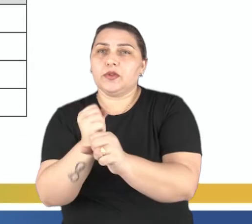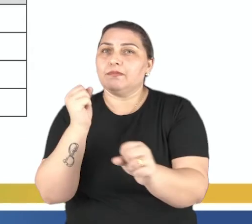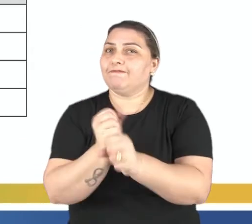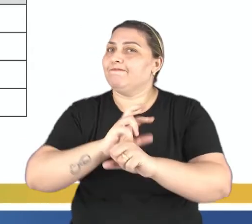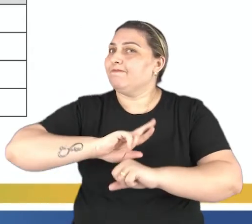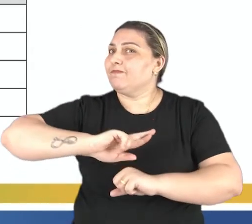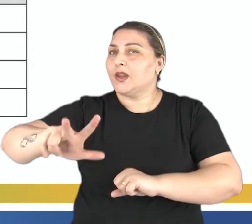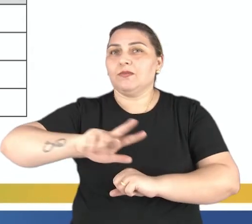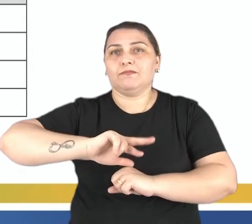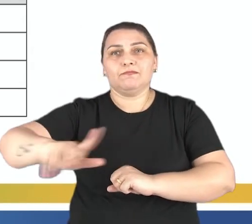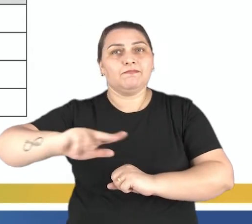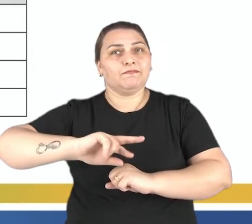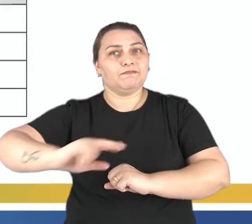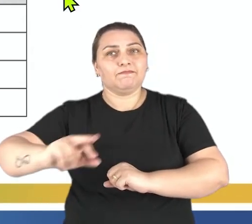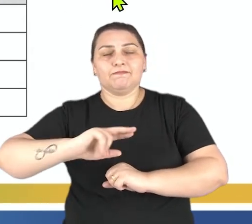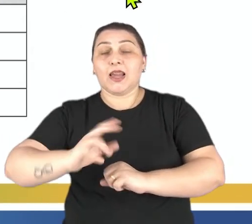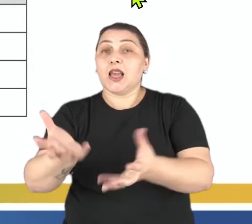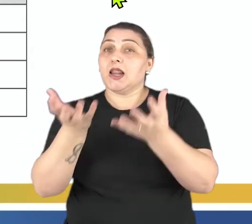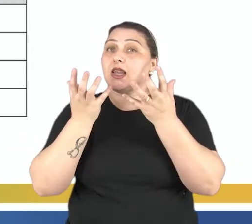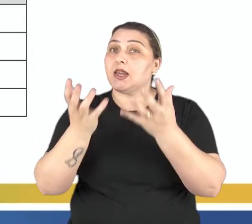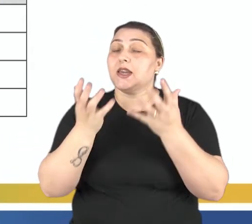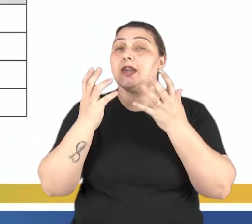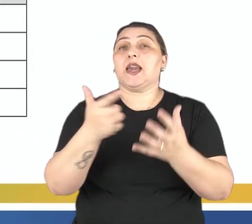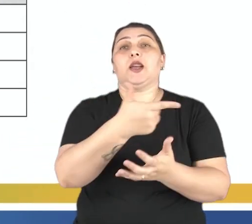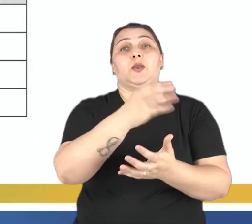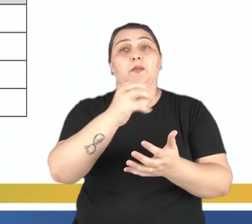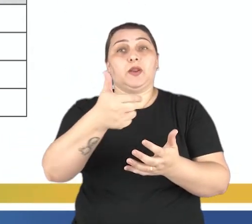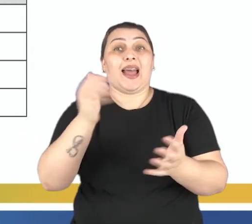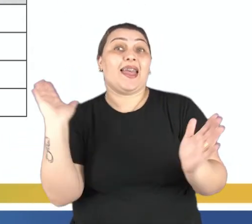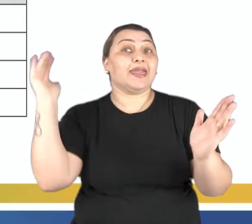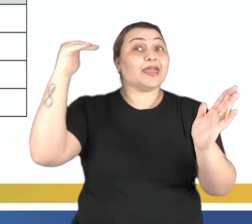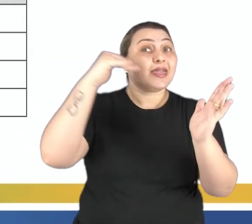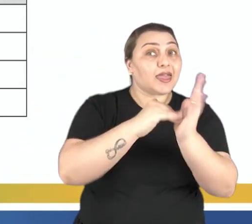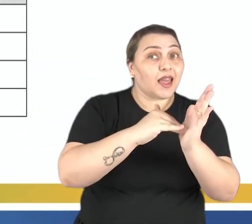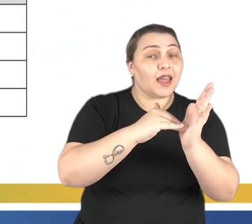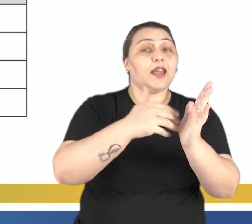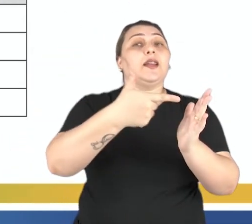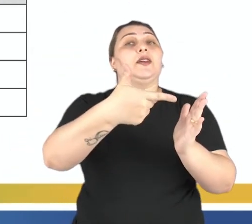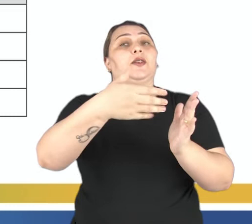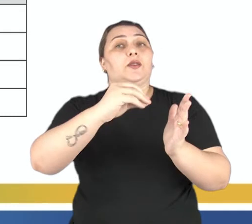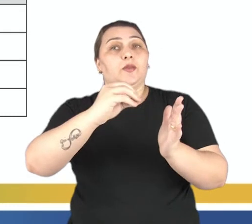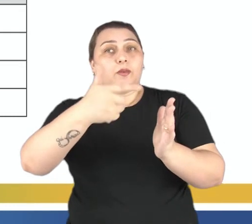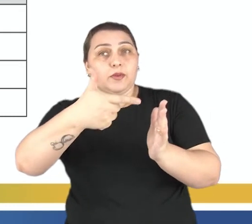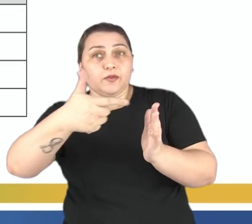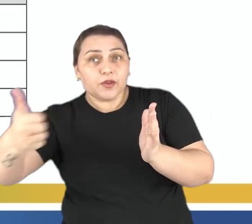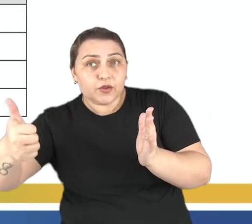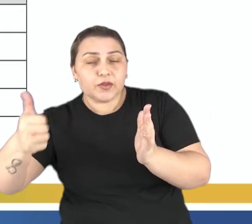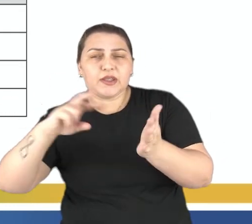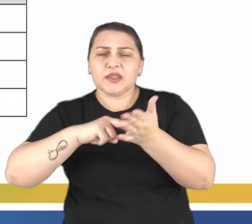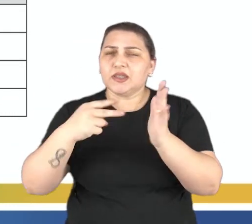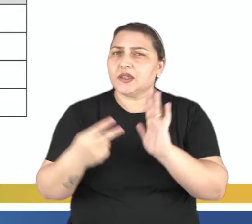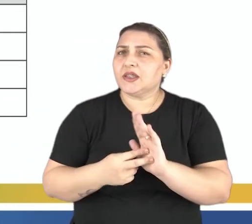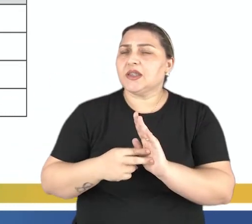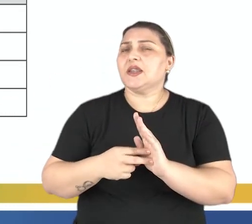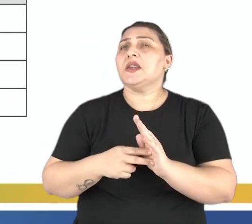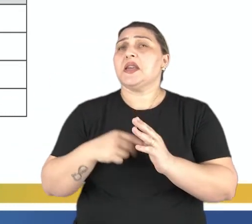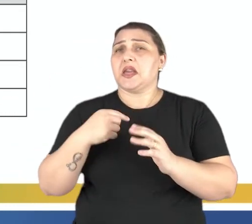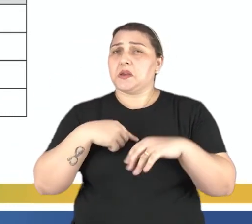somar. Não é isso. Ele quer de 2012 a 2021. Significa dizer que eu